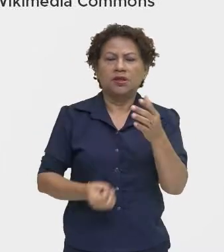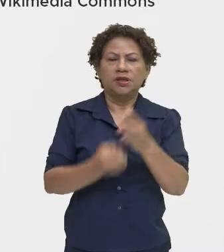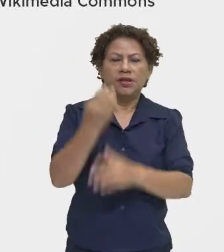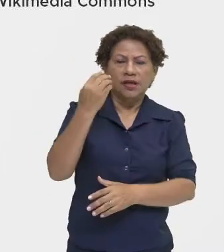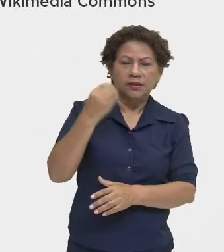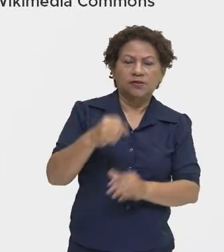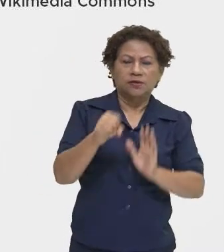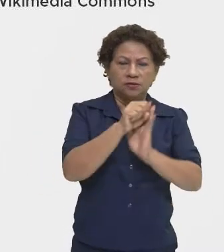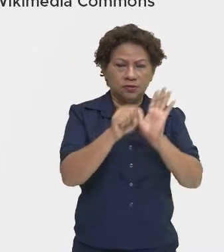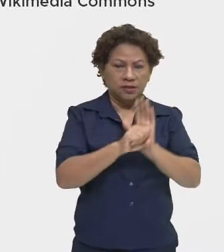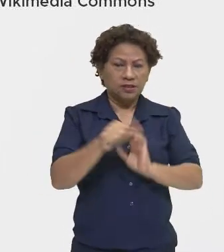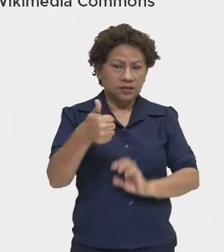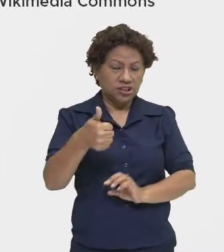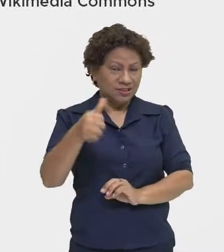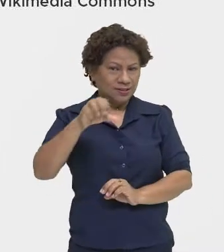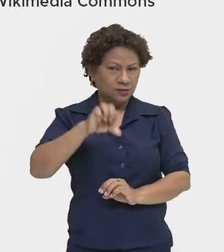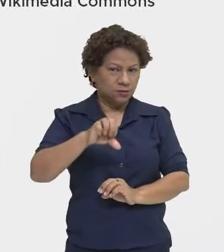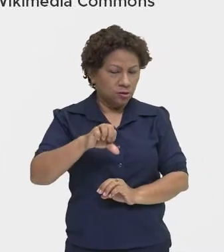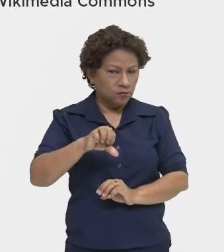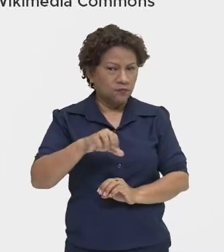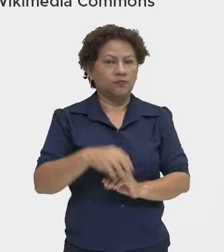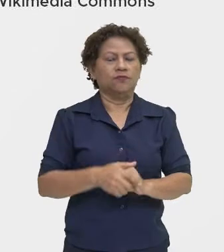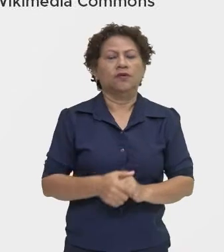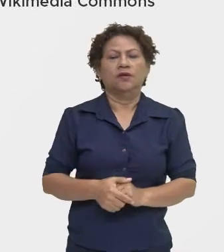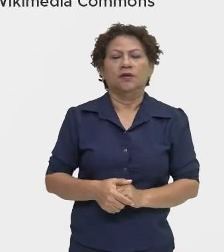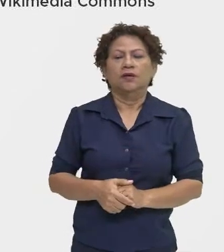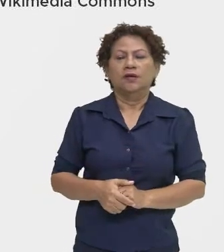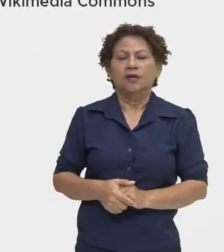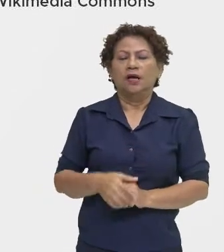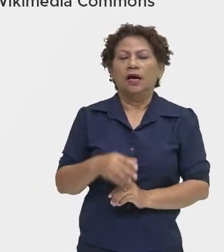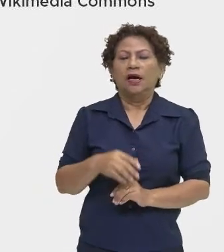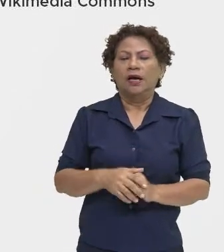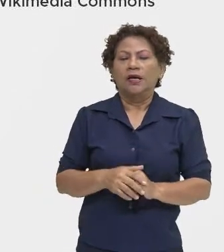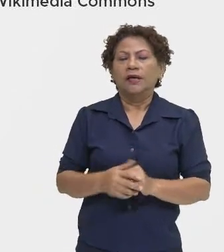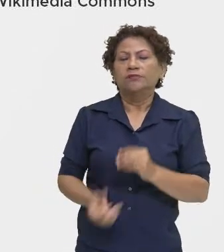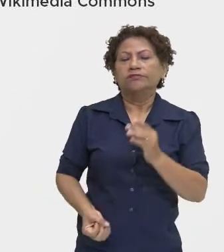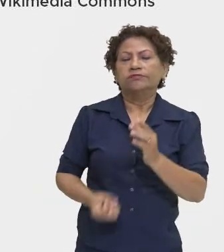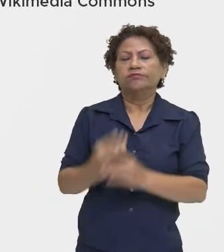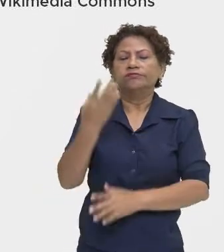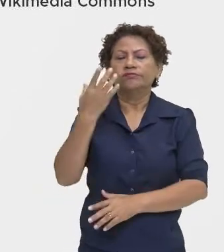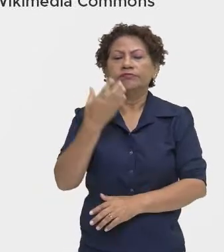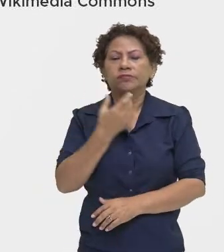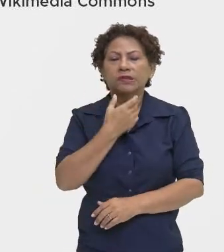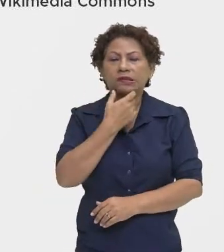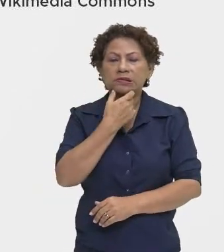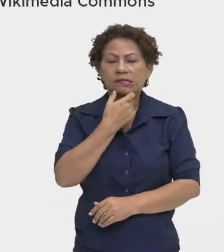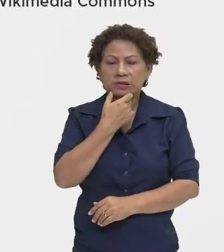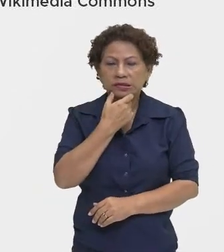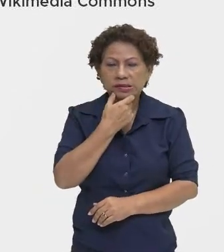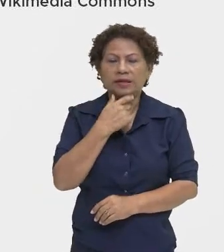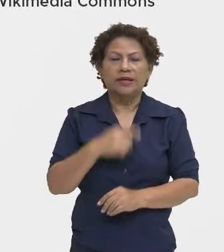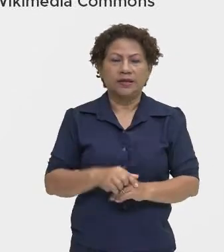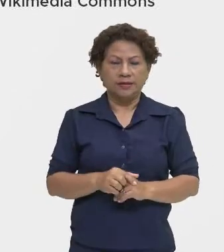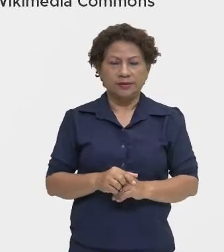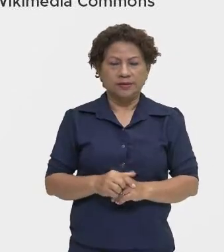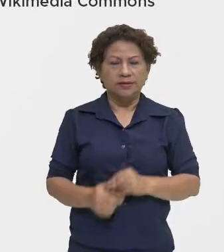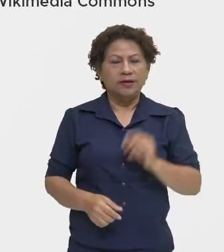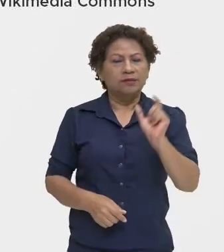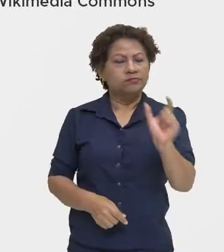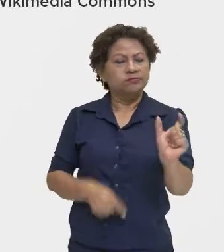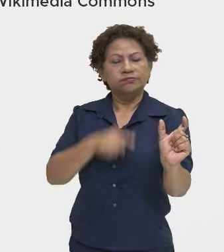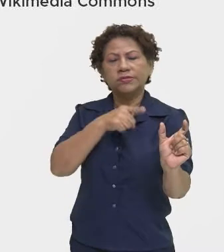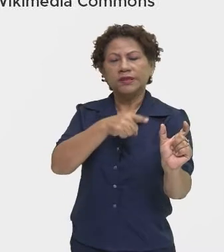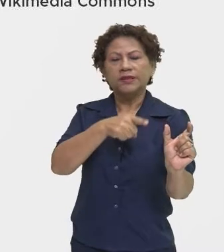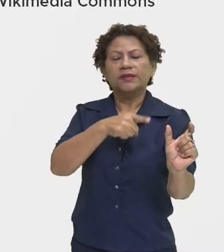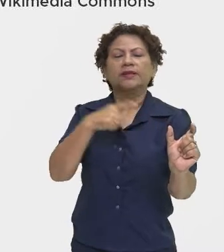origem está associada ao idioma inglês. O termo em português é um aportuguesamento